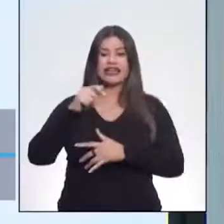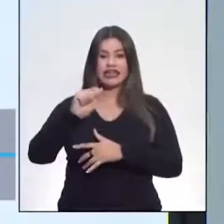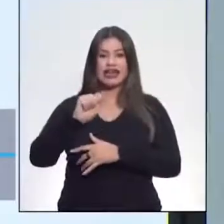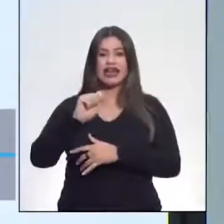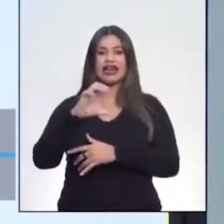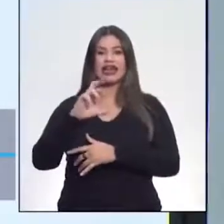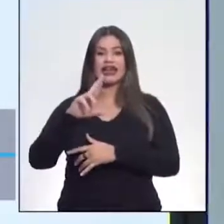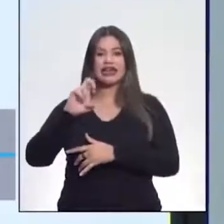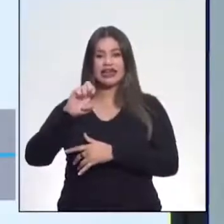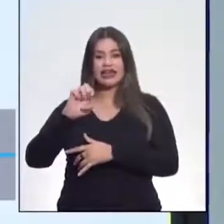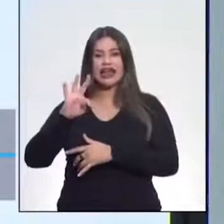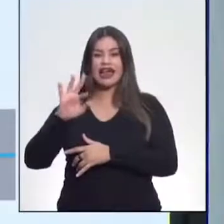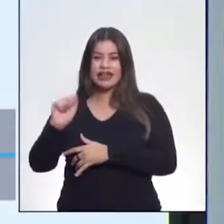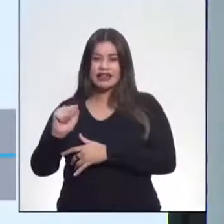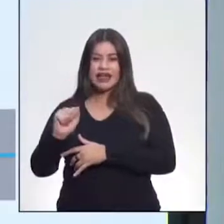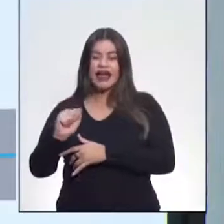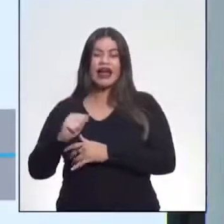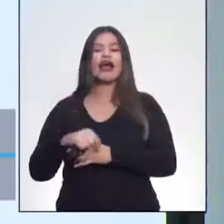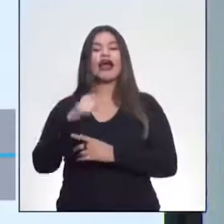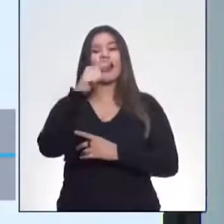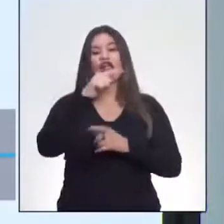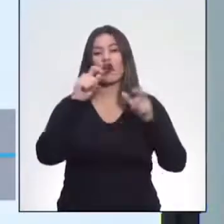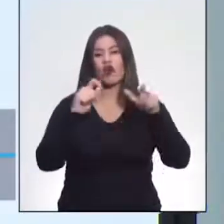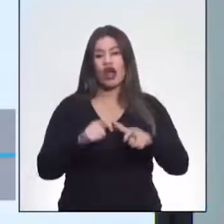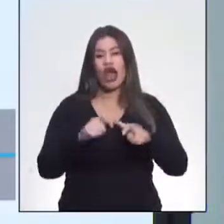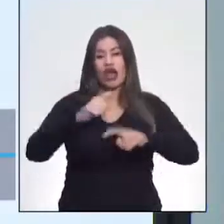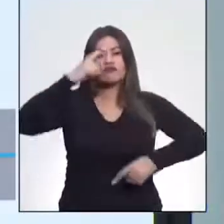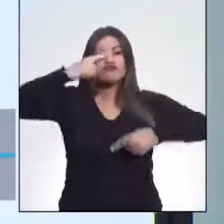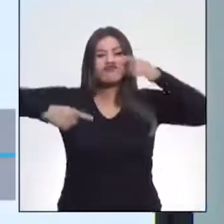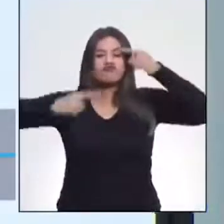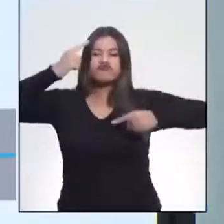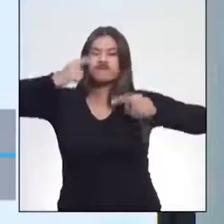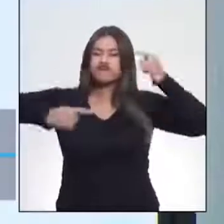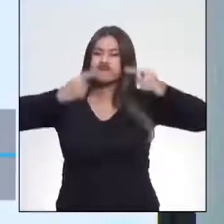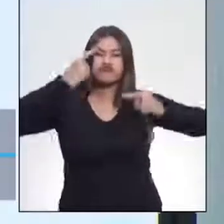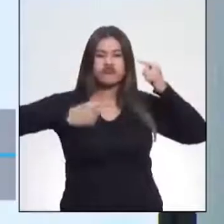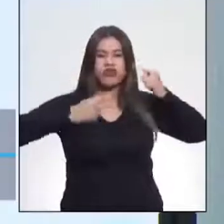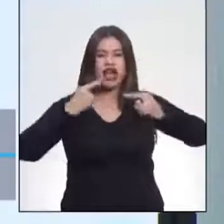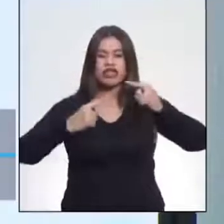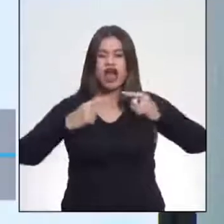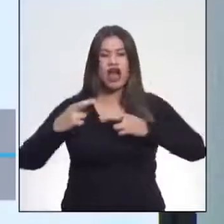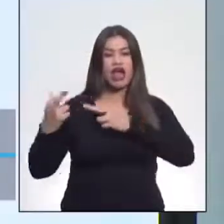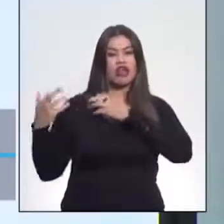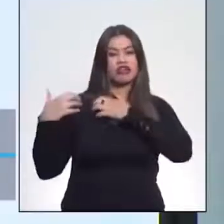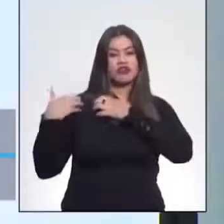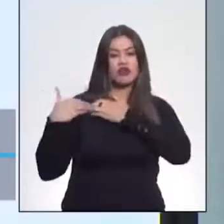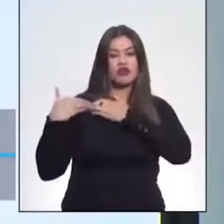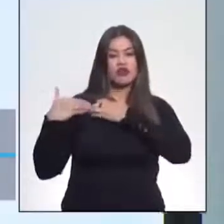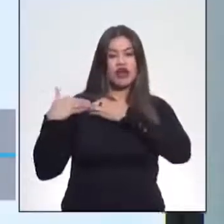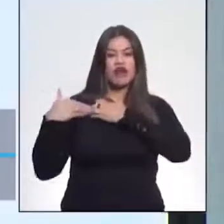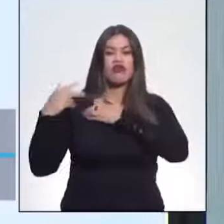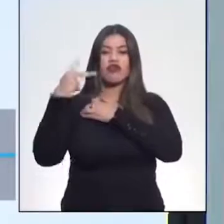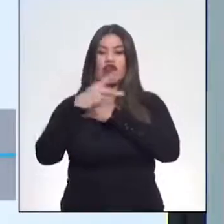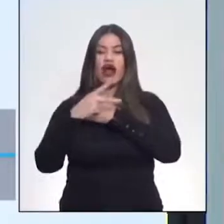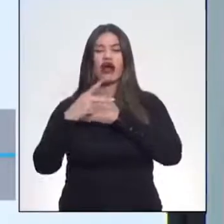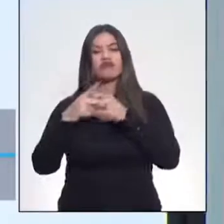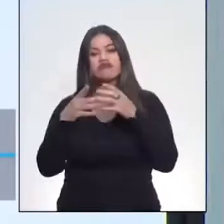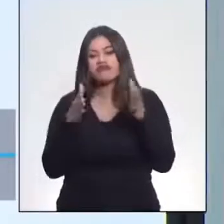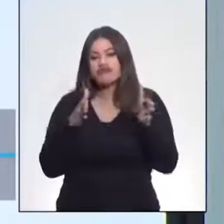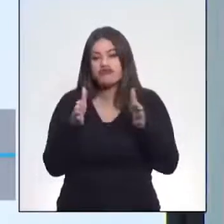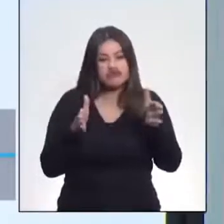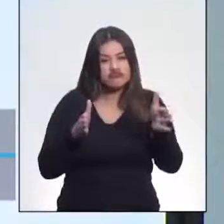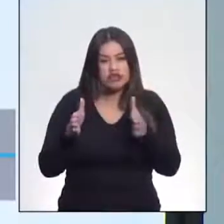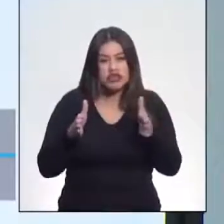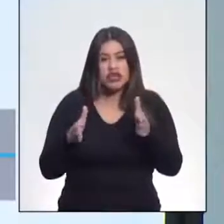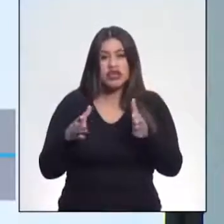dominava a grande dominante daquele período e que acontece os dórios que eram povos